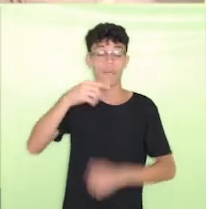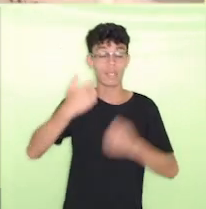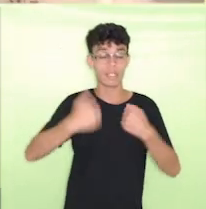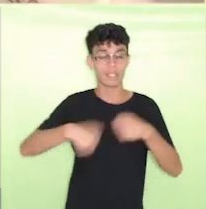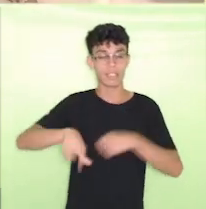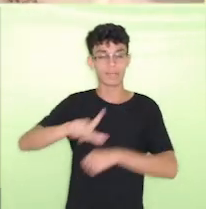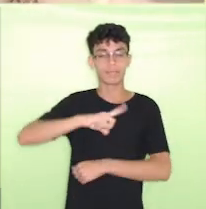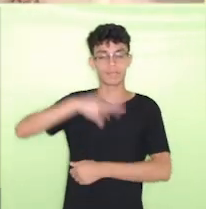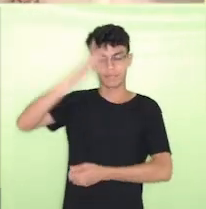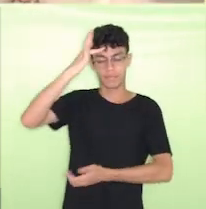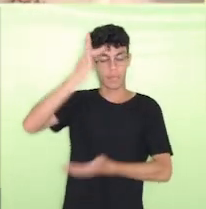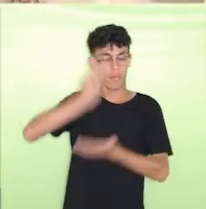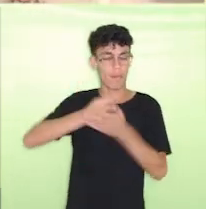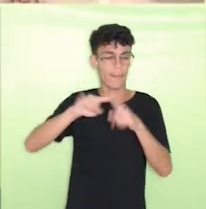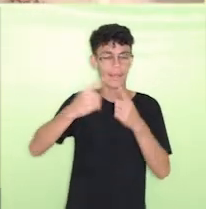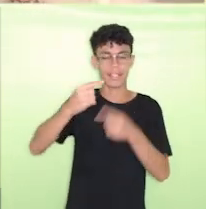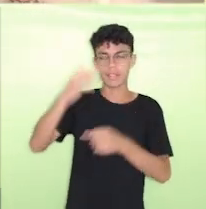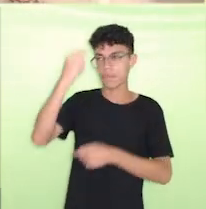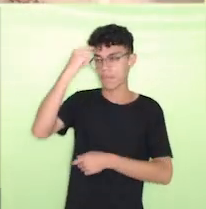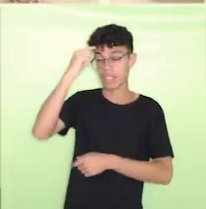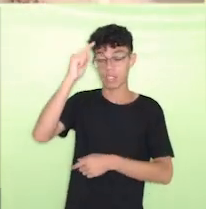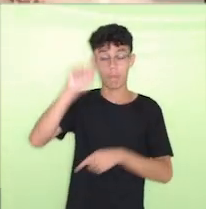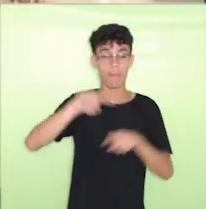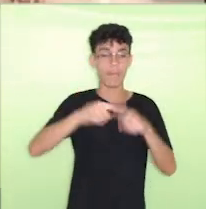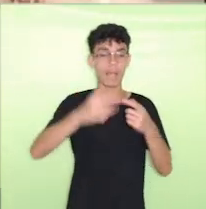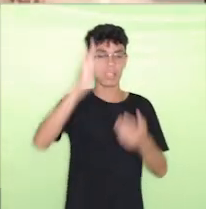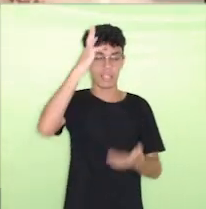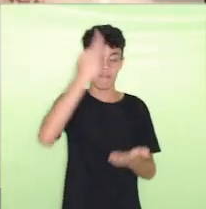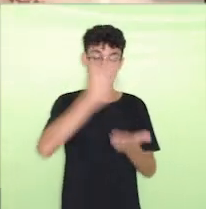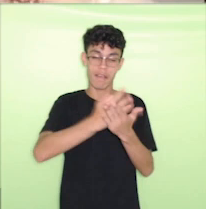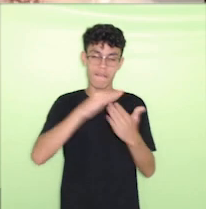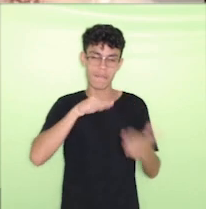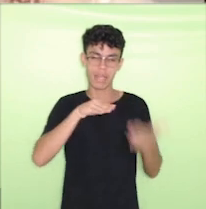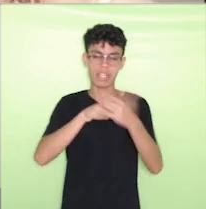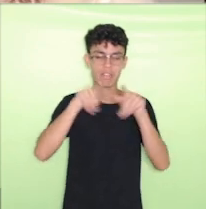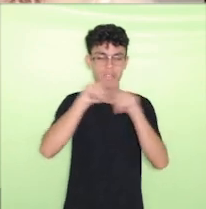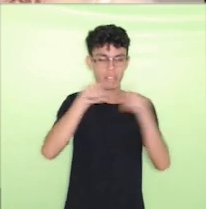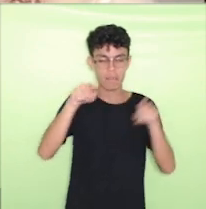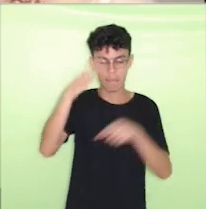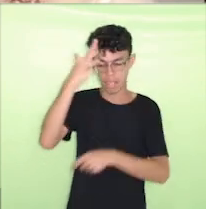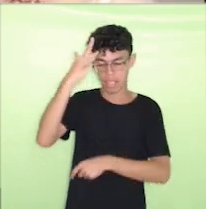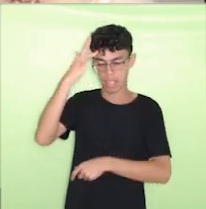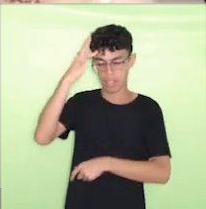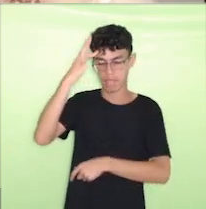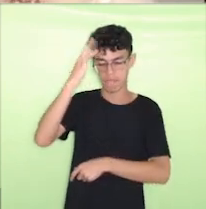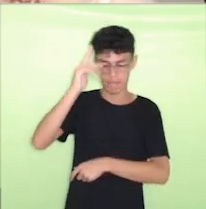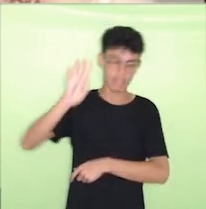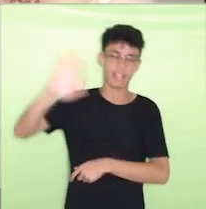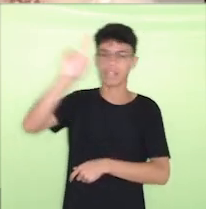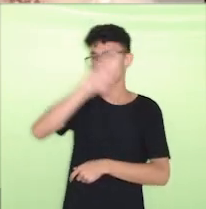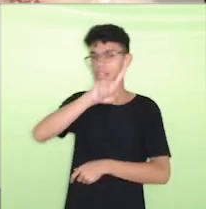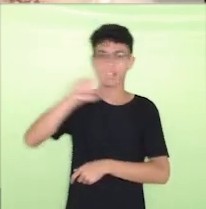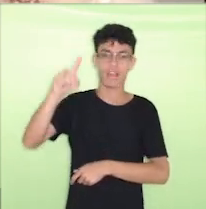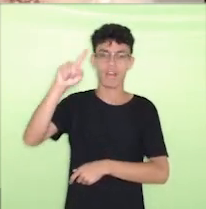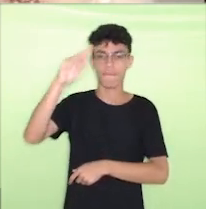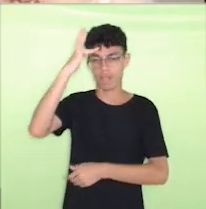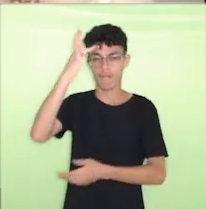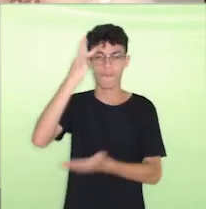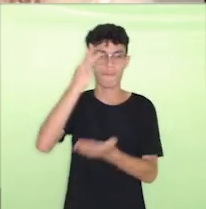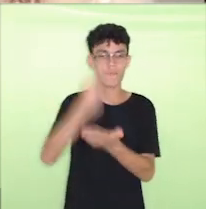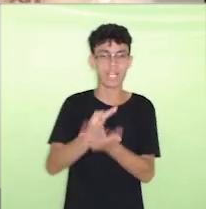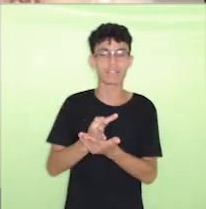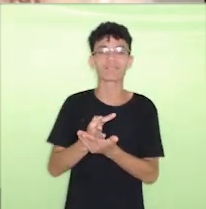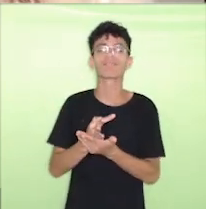eu penso. Mas a fé não pretende que você deixe de pensar. A fé não pretende que